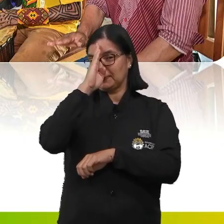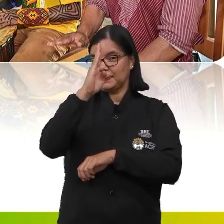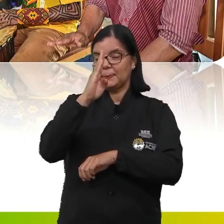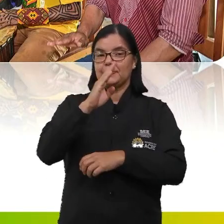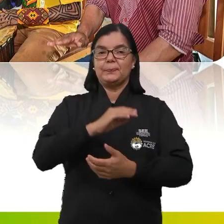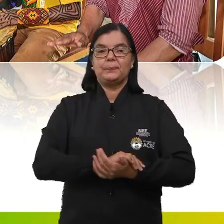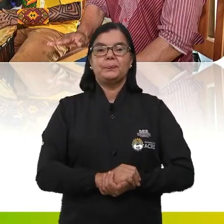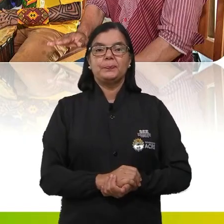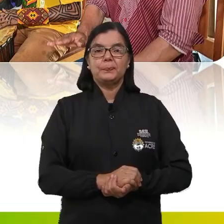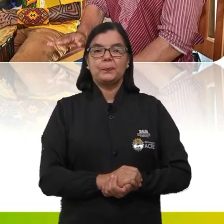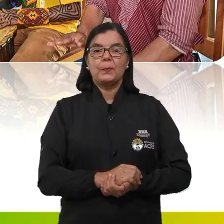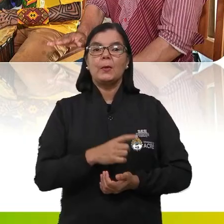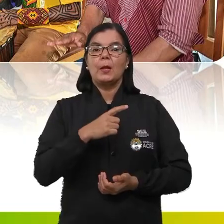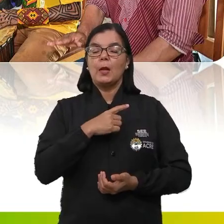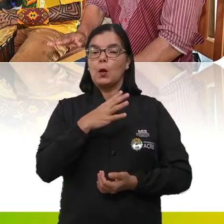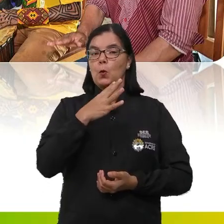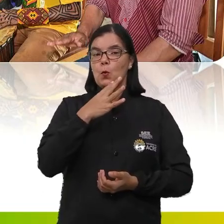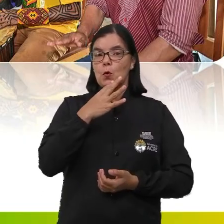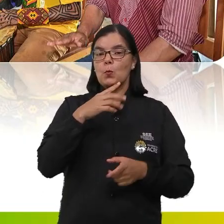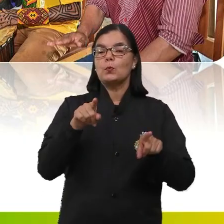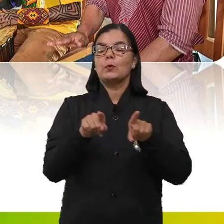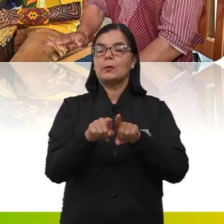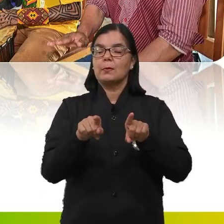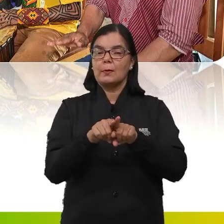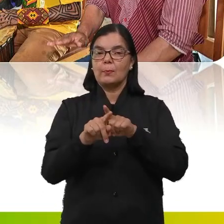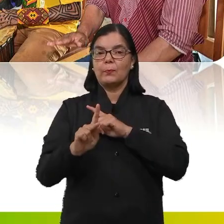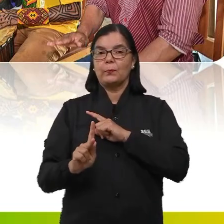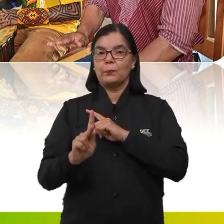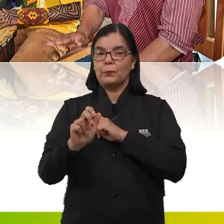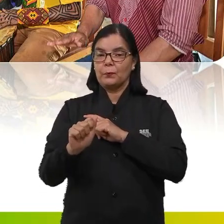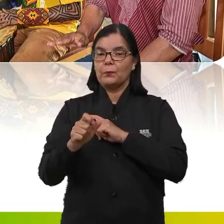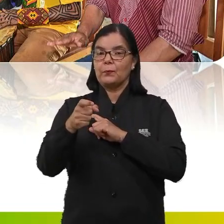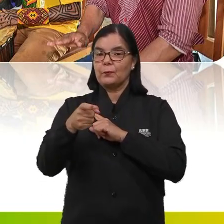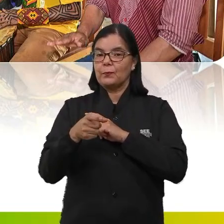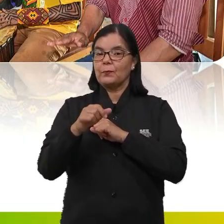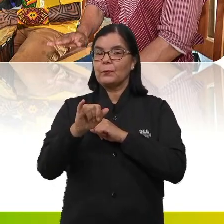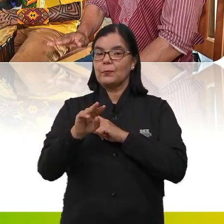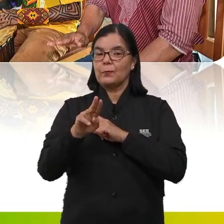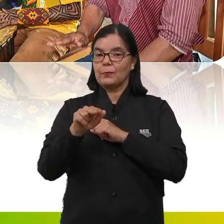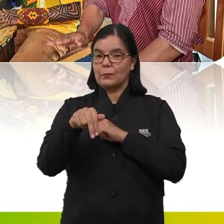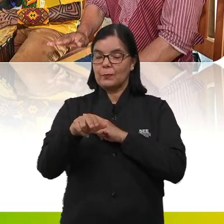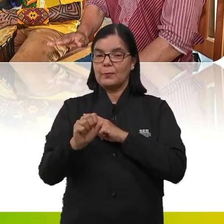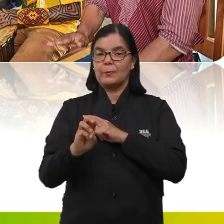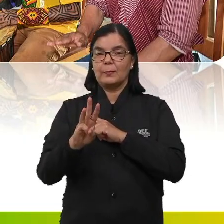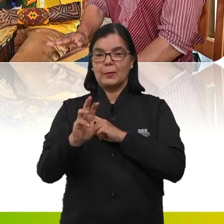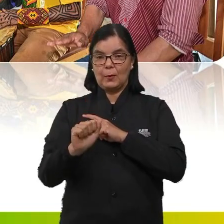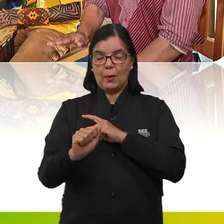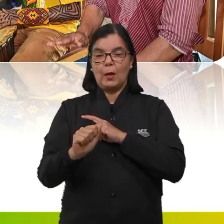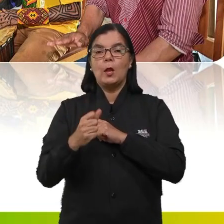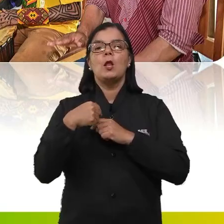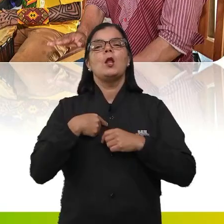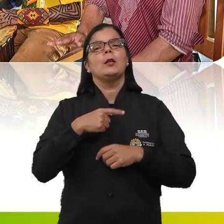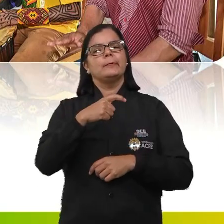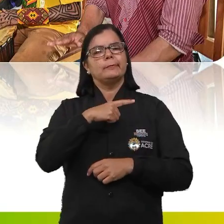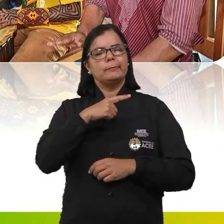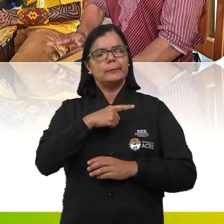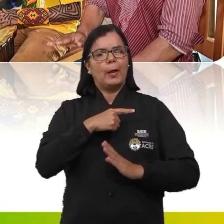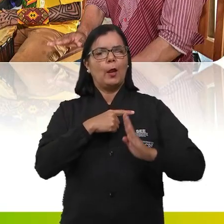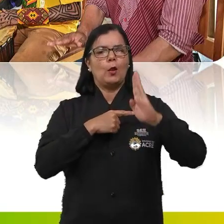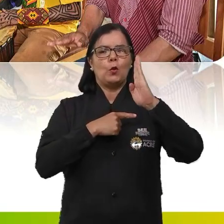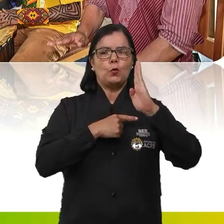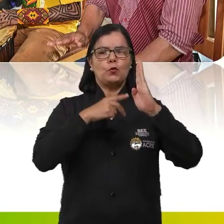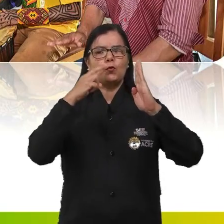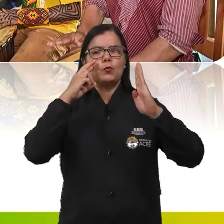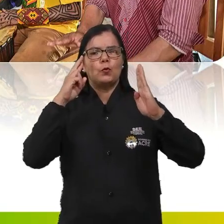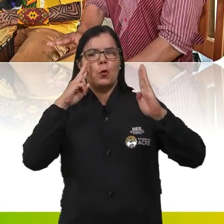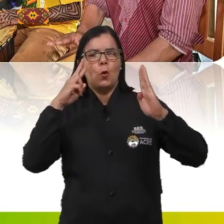principalmente. Então, eles são conhecidos também como Kaxinawá, possui uma cosmovisão complexa. Quando a gente fala